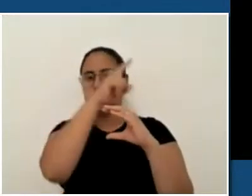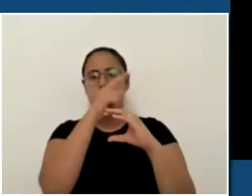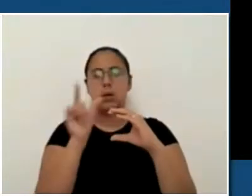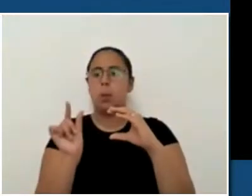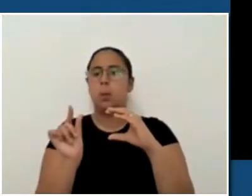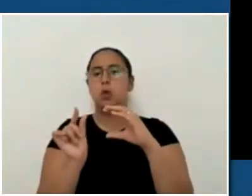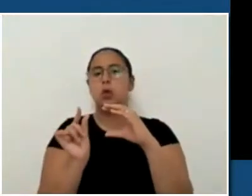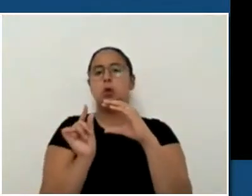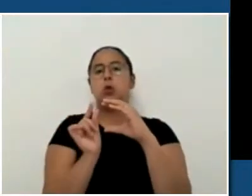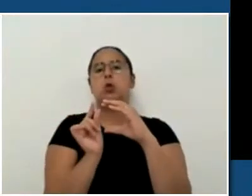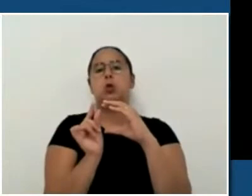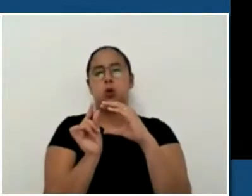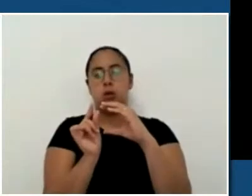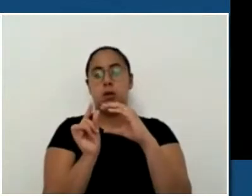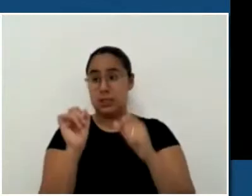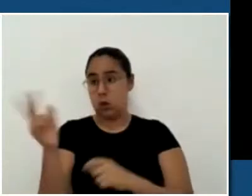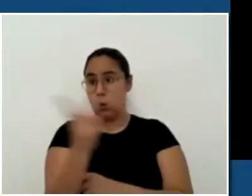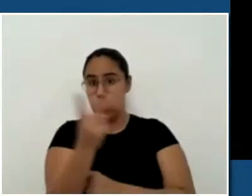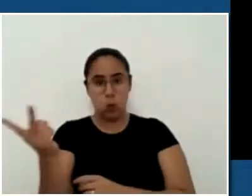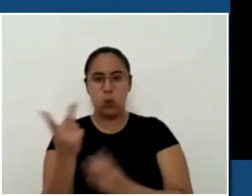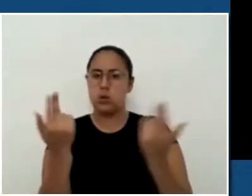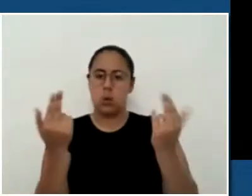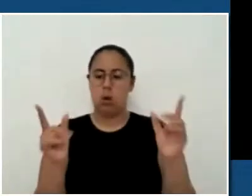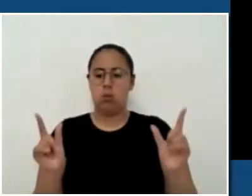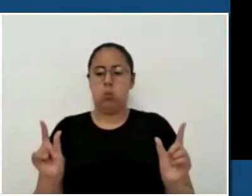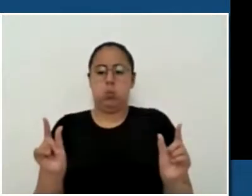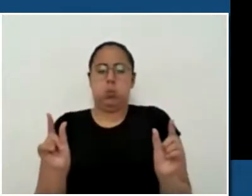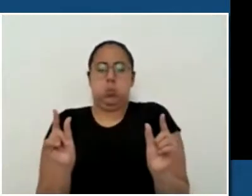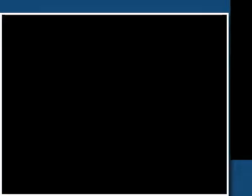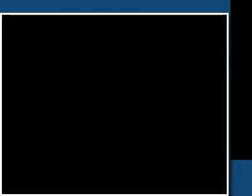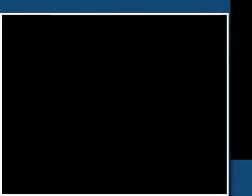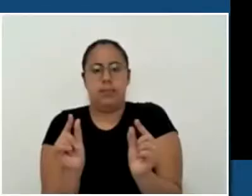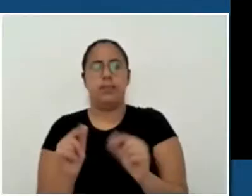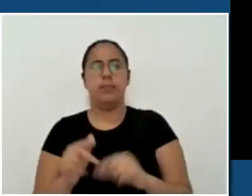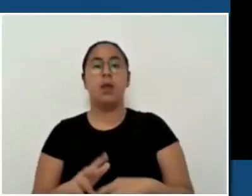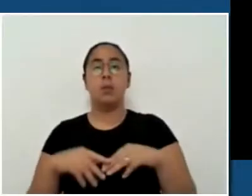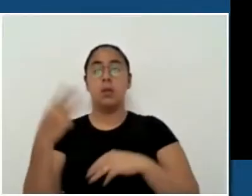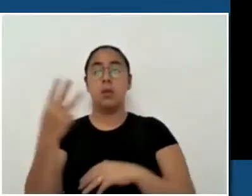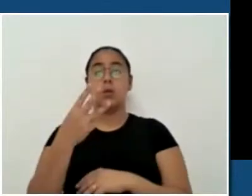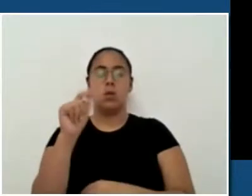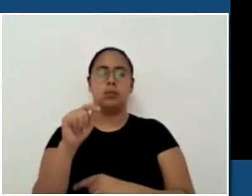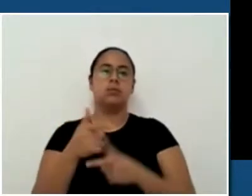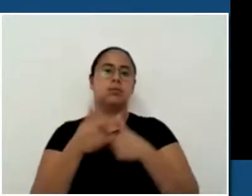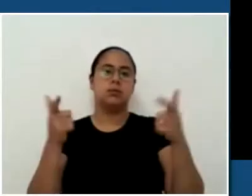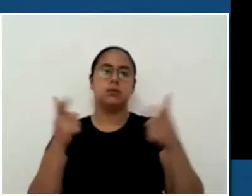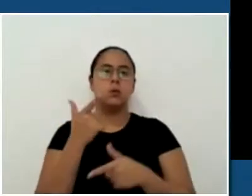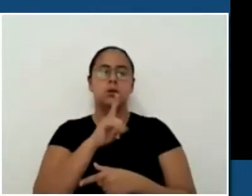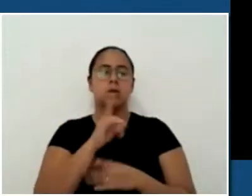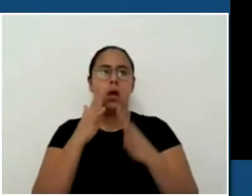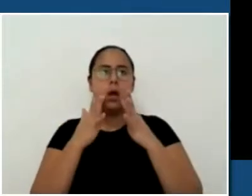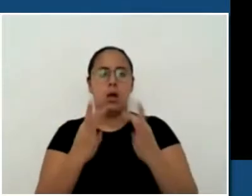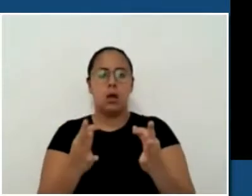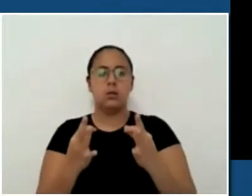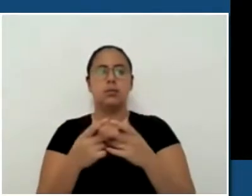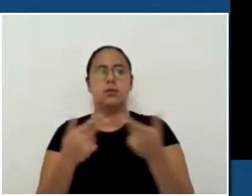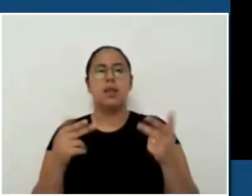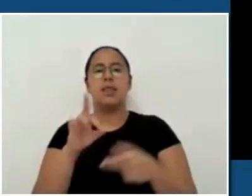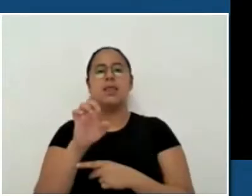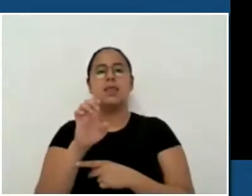mesma alteração. E um terceiro item foi déficit na atenção sustentada, foram associados a déficit na ativação